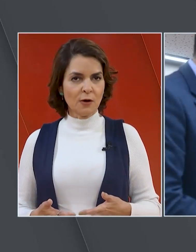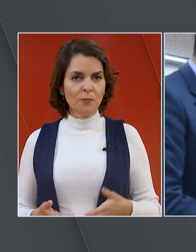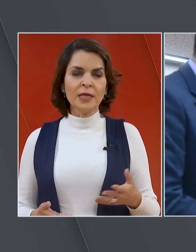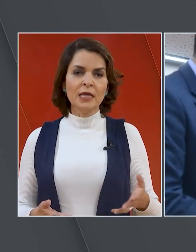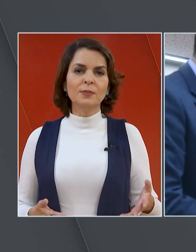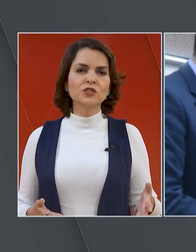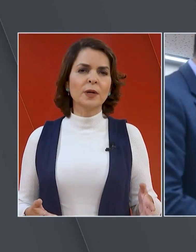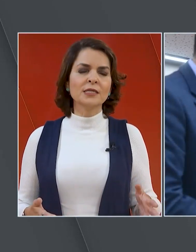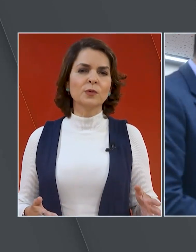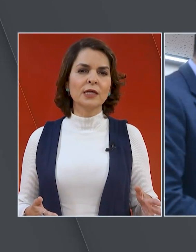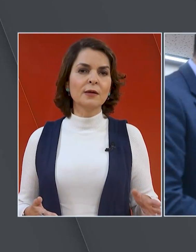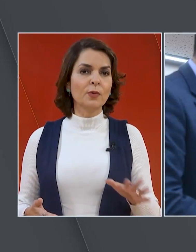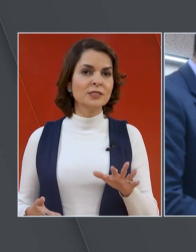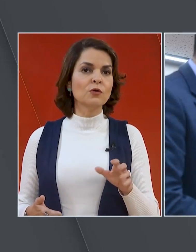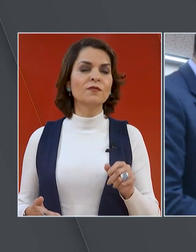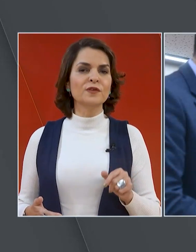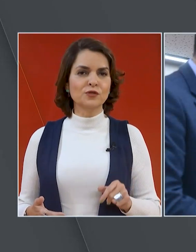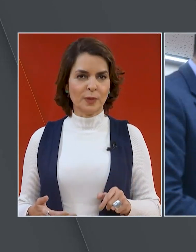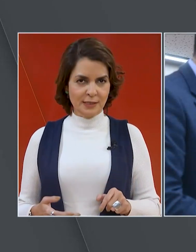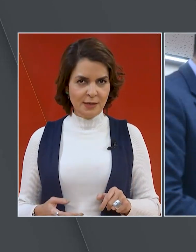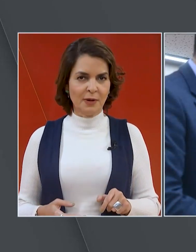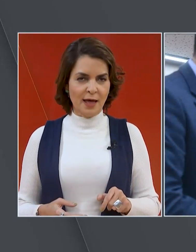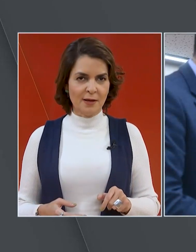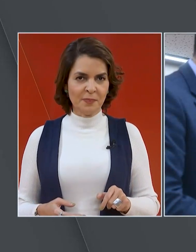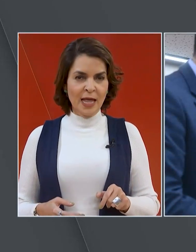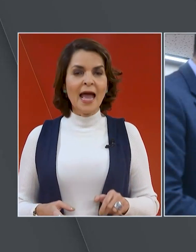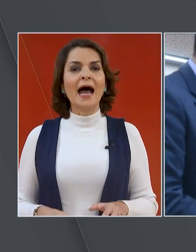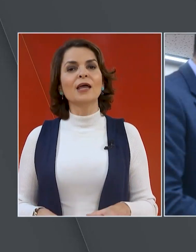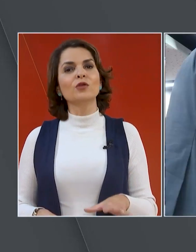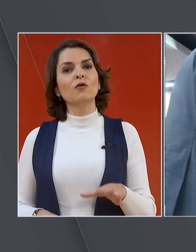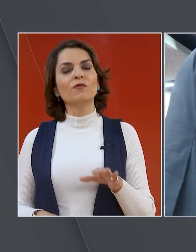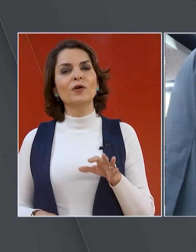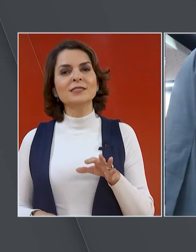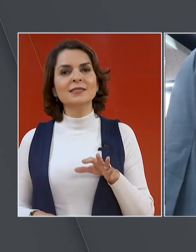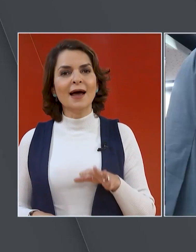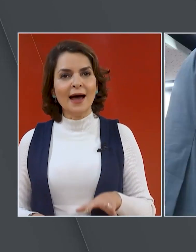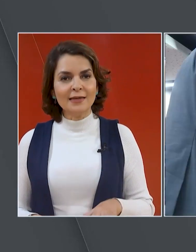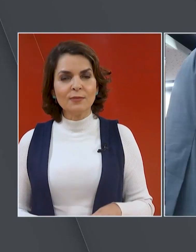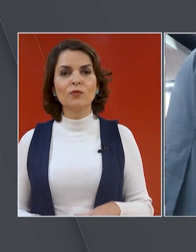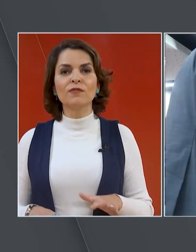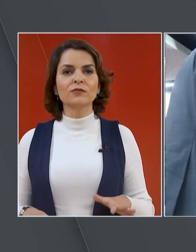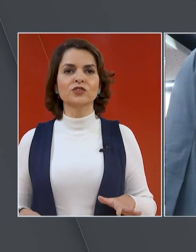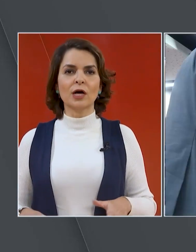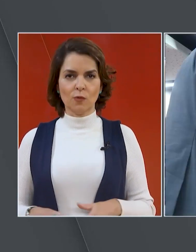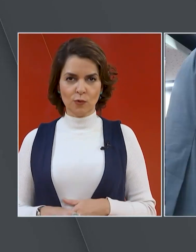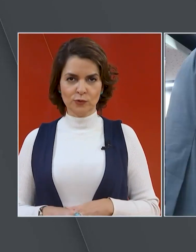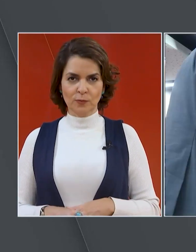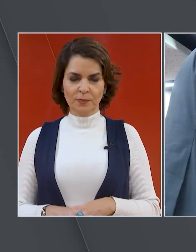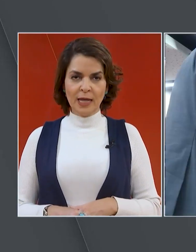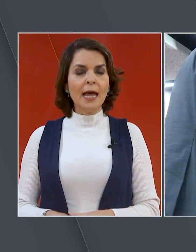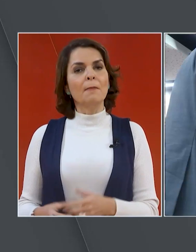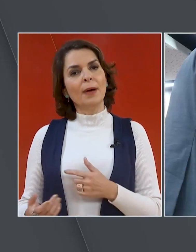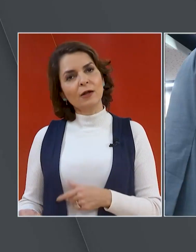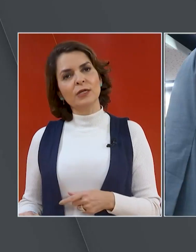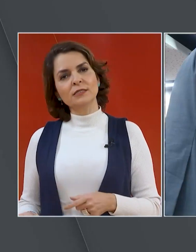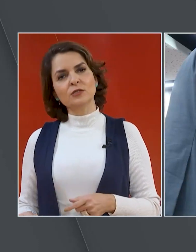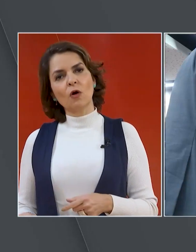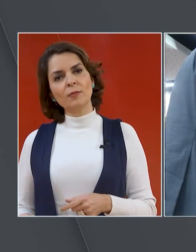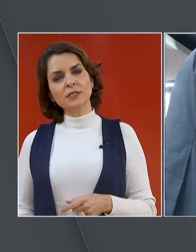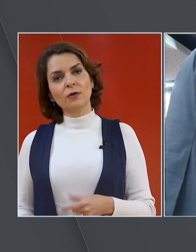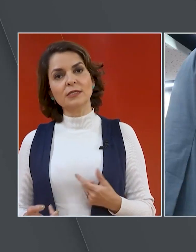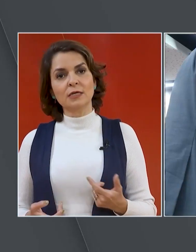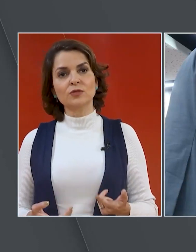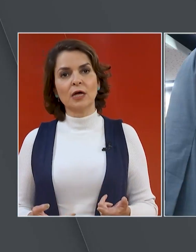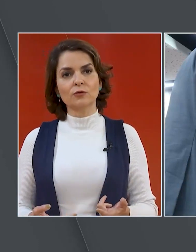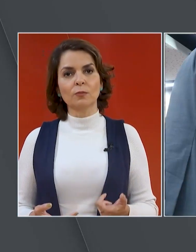informação e pediu para responder depois em ofício para a Assembleia. A reunião foi encerrada por falta de acordo. Para Ulisses